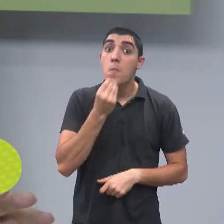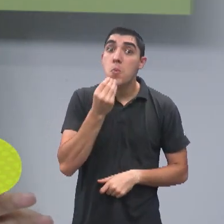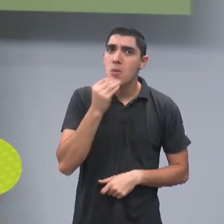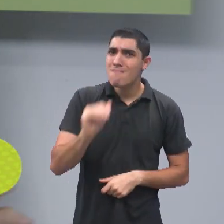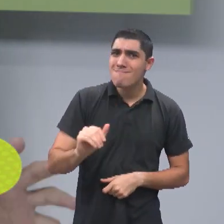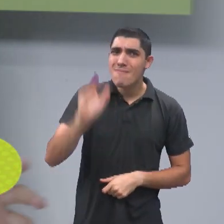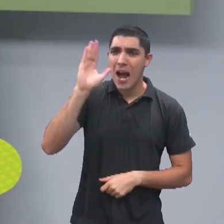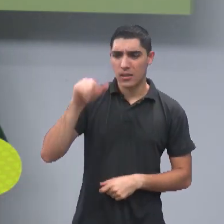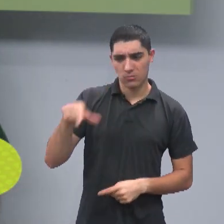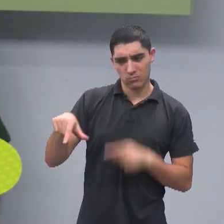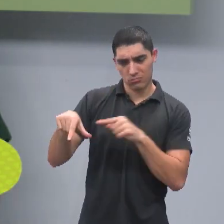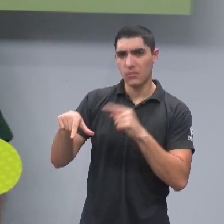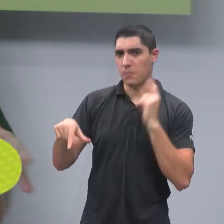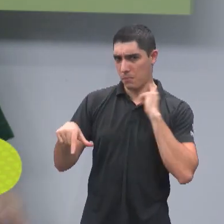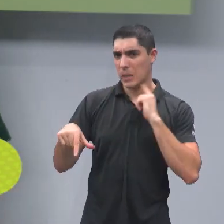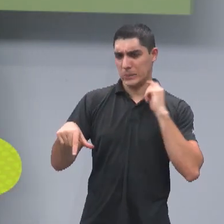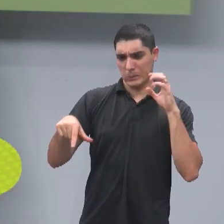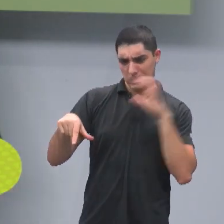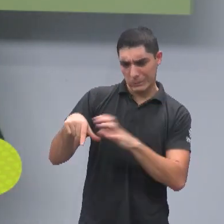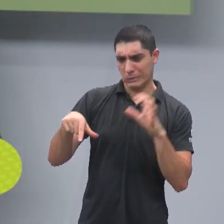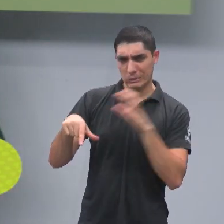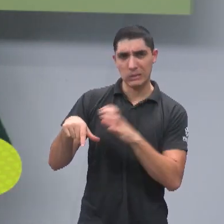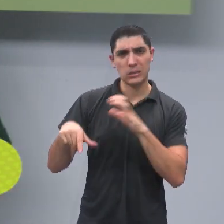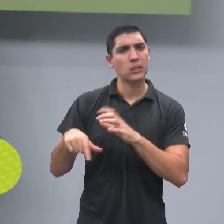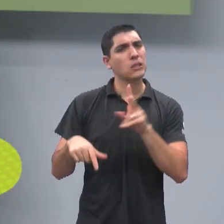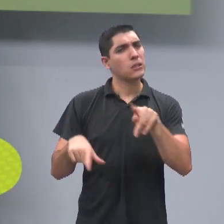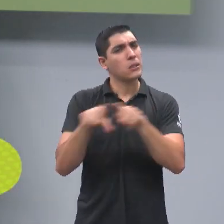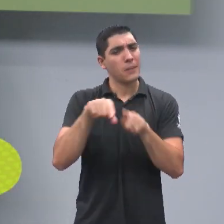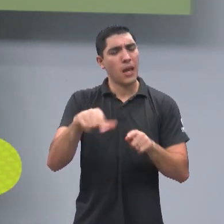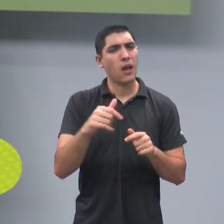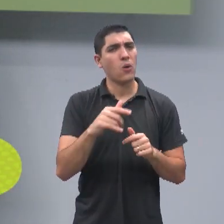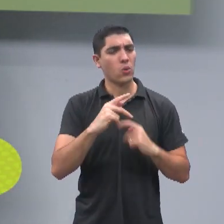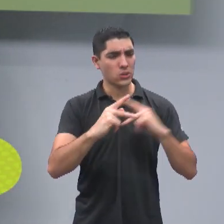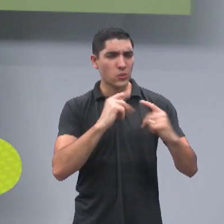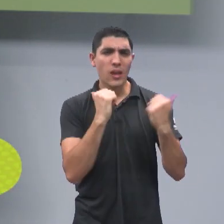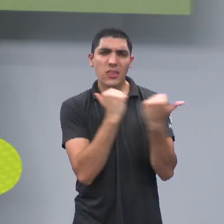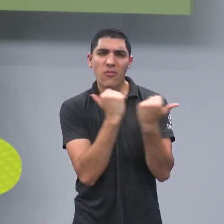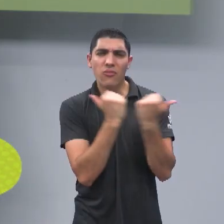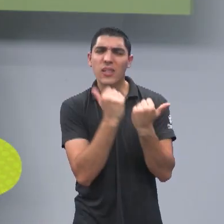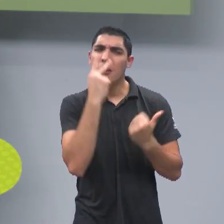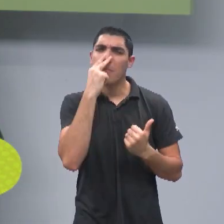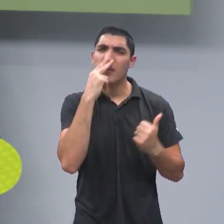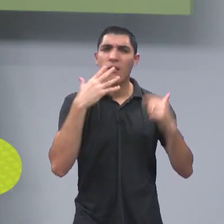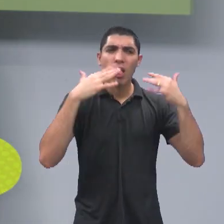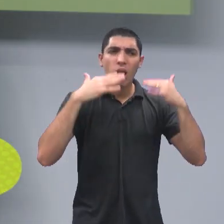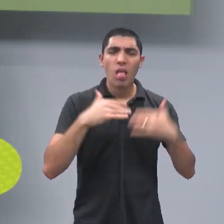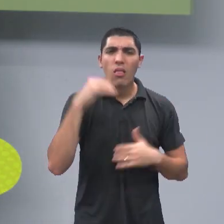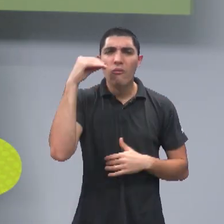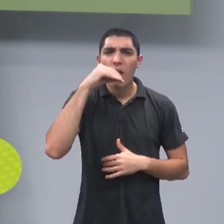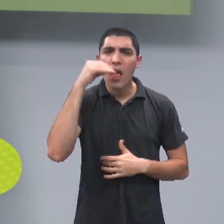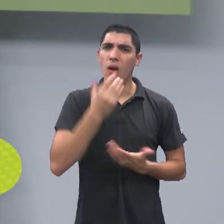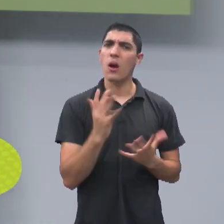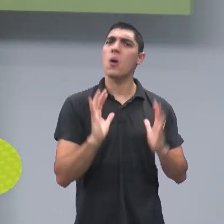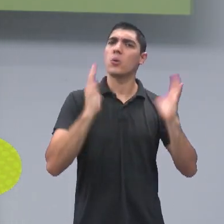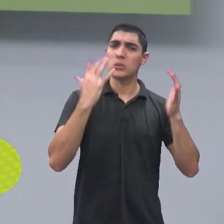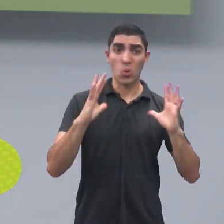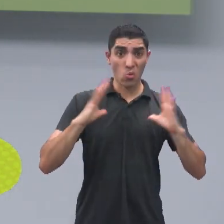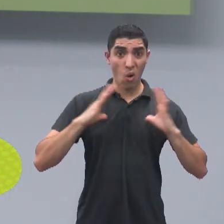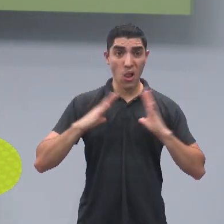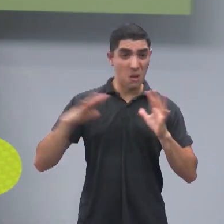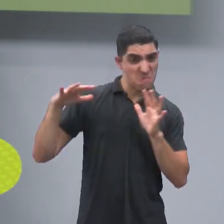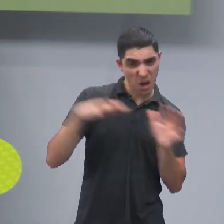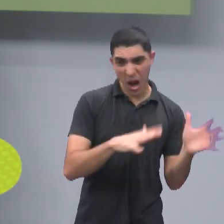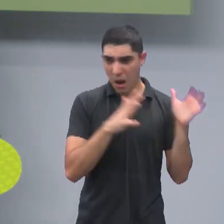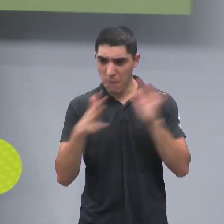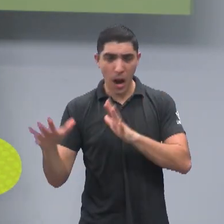do São José parece que está um pouco queijo suíço lá, porque o goleiro David teve bastante trabalho e muitas bolas cara a cara, né? Bolas